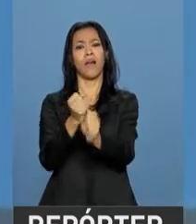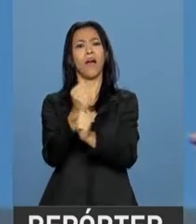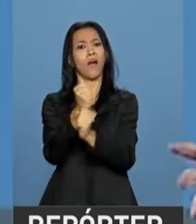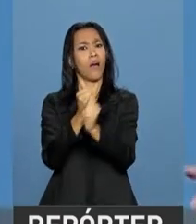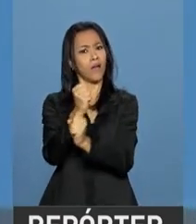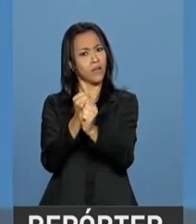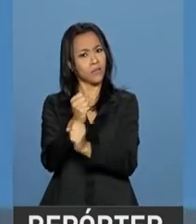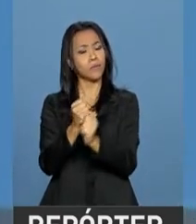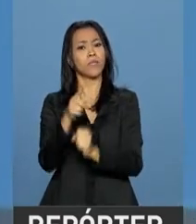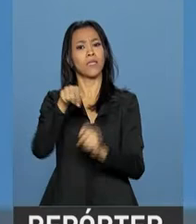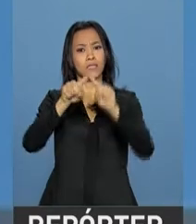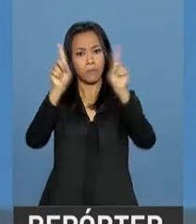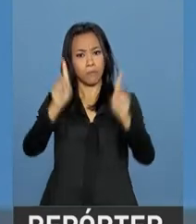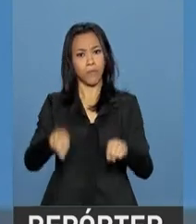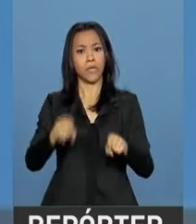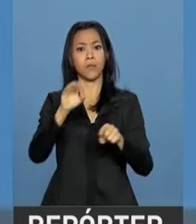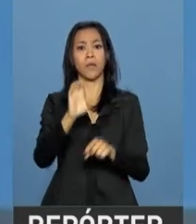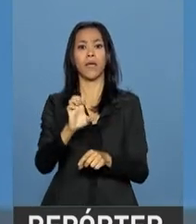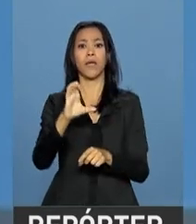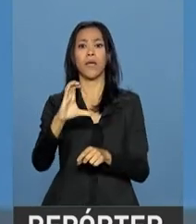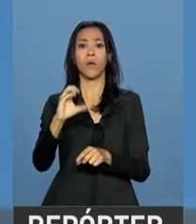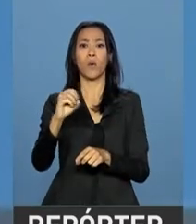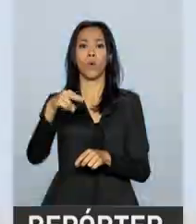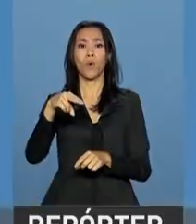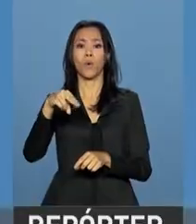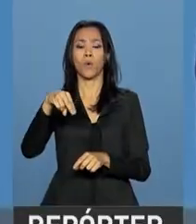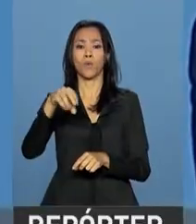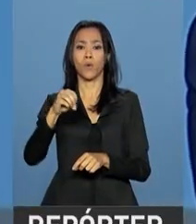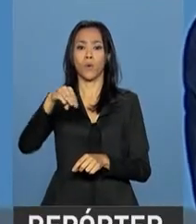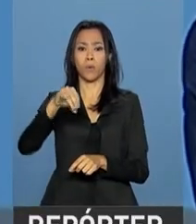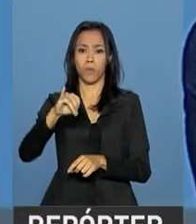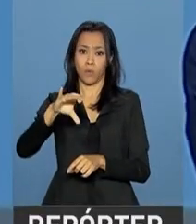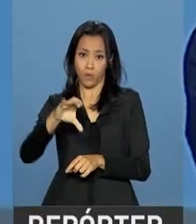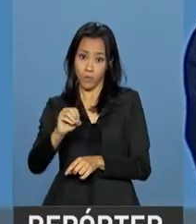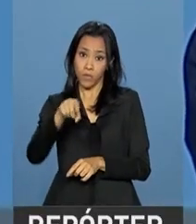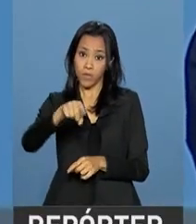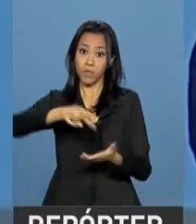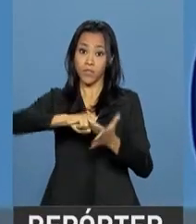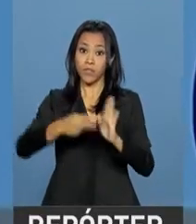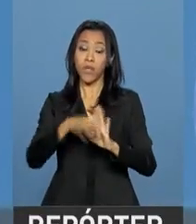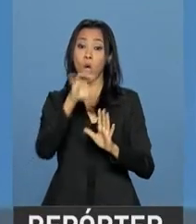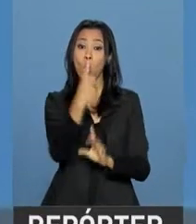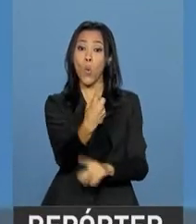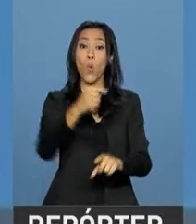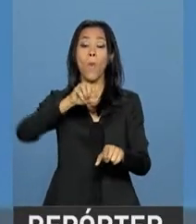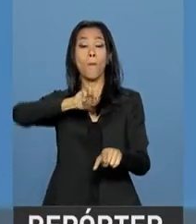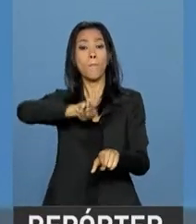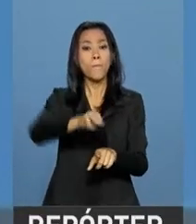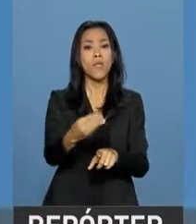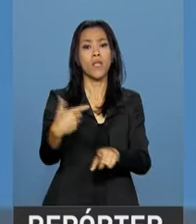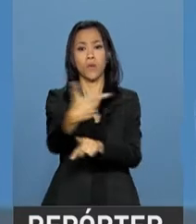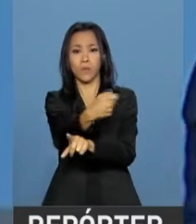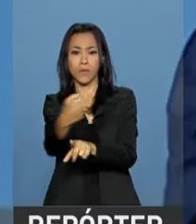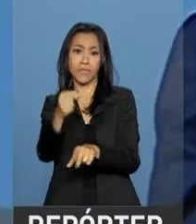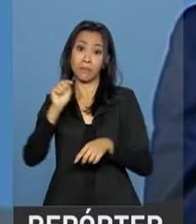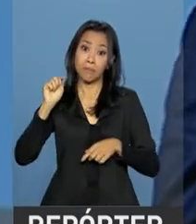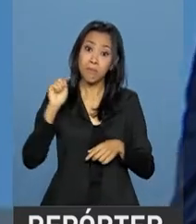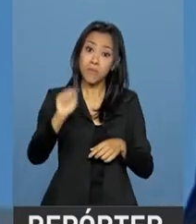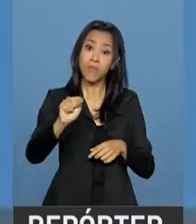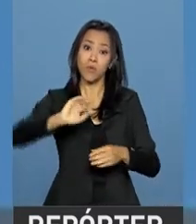é só agora se resolveu isto significou cerca de um milhão e 200 mil processos a menos ou seja